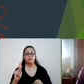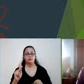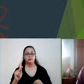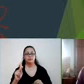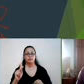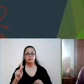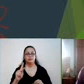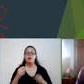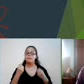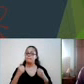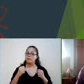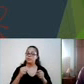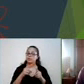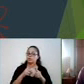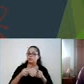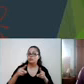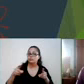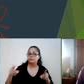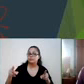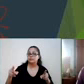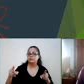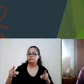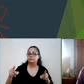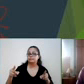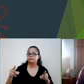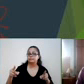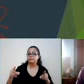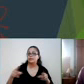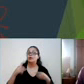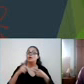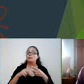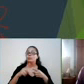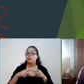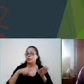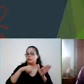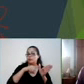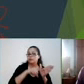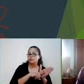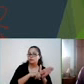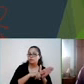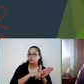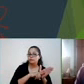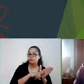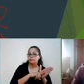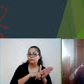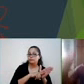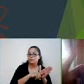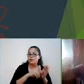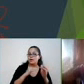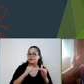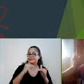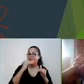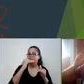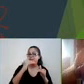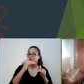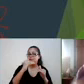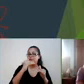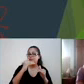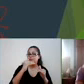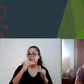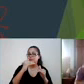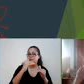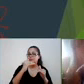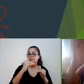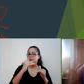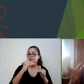Ok? Então aqui eu também vou aumentar eles, porque do lado negativo, quanto maior o número, esquecendo